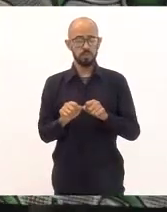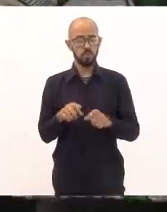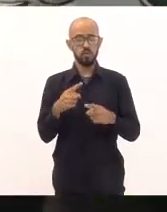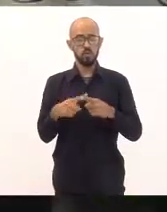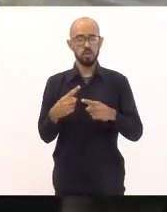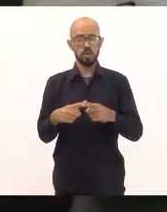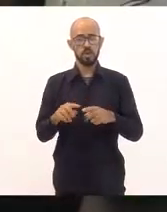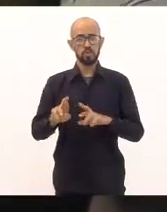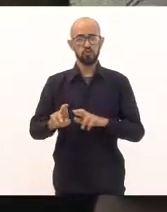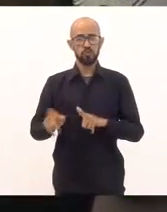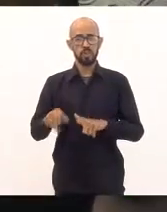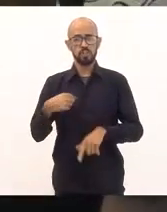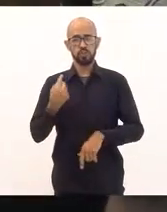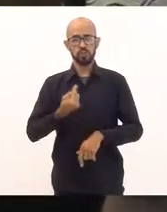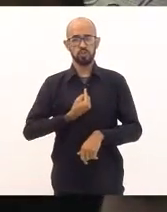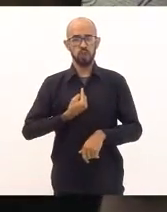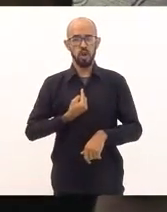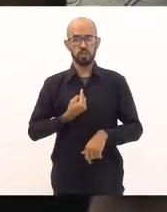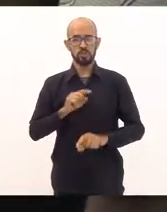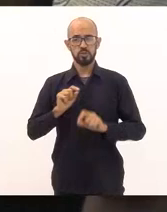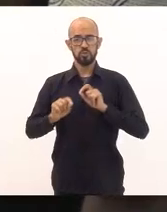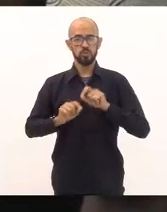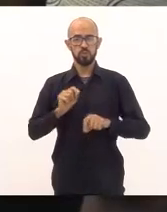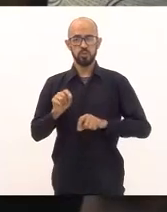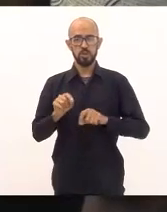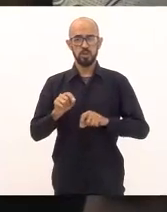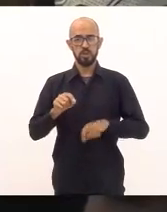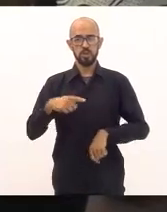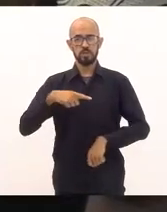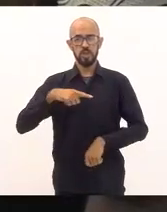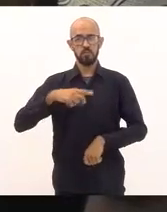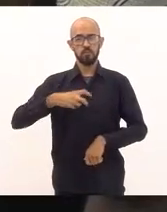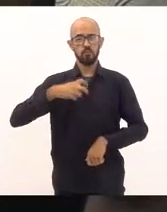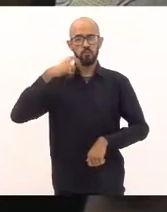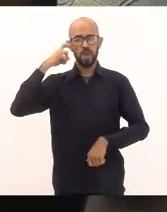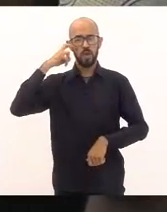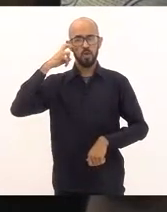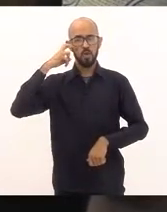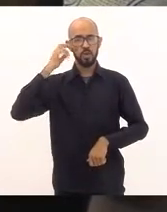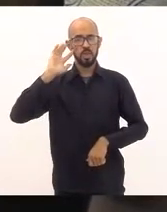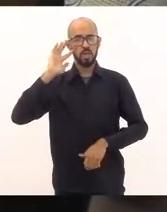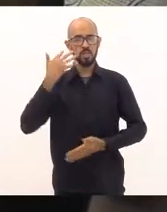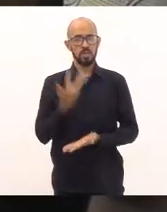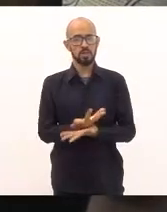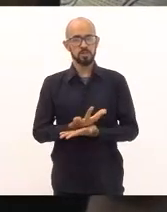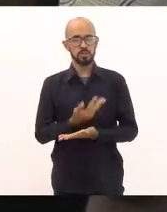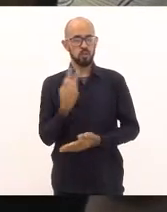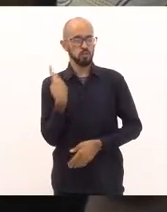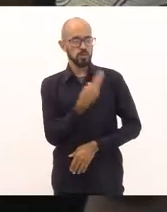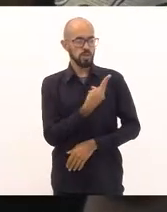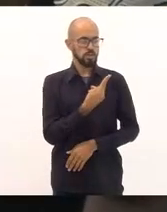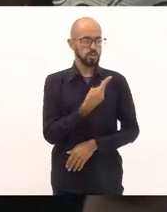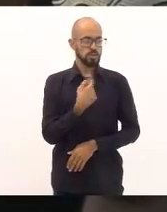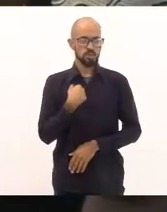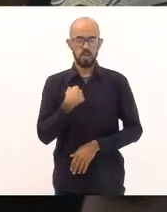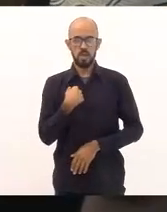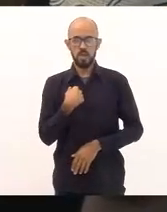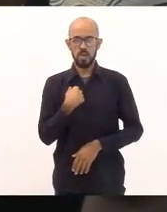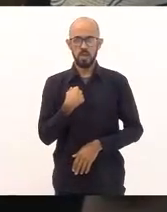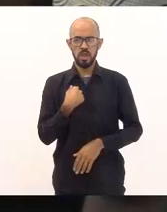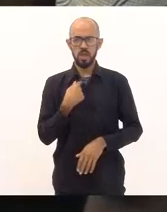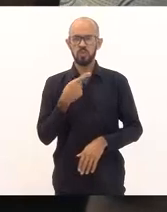ao contrário de nós, eles têm vergonha da sua decisão. Eu fico muito